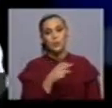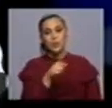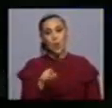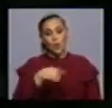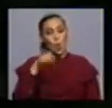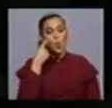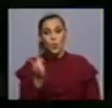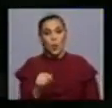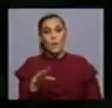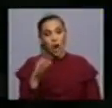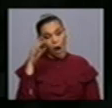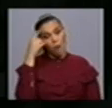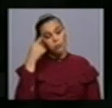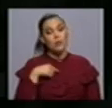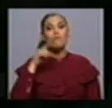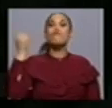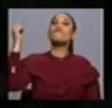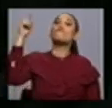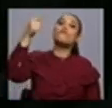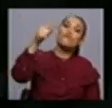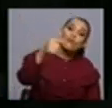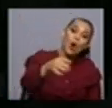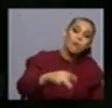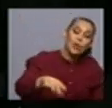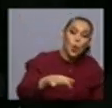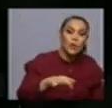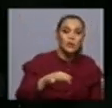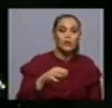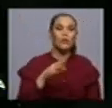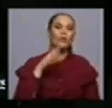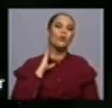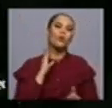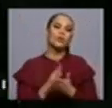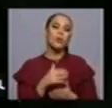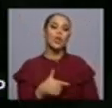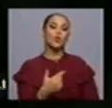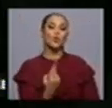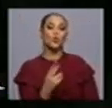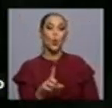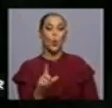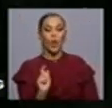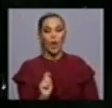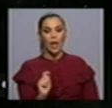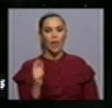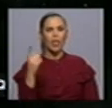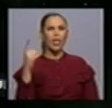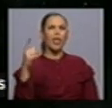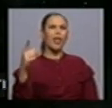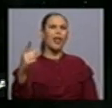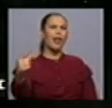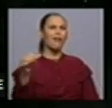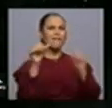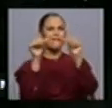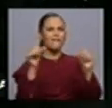já sabemos que ela tem um outro destino, que é um corpo chamado Ultima Thule e que está nos confins do Sistema Solar.